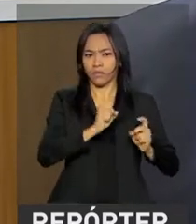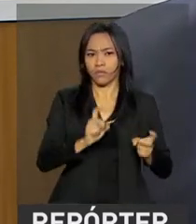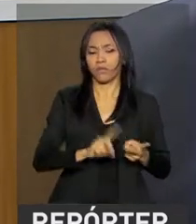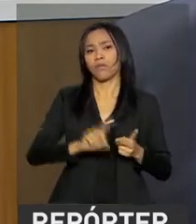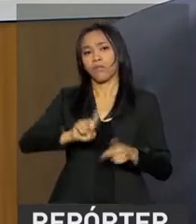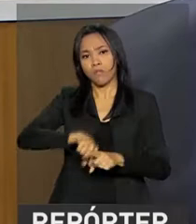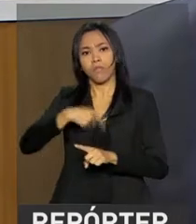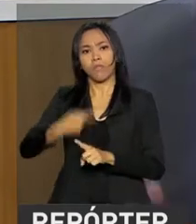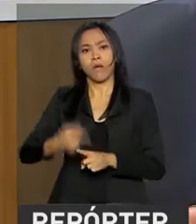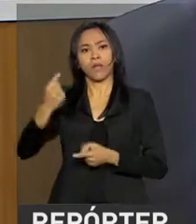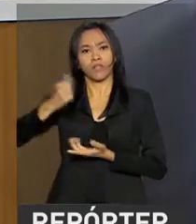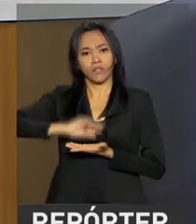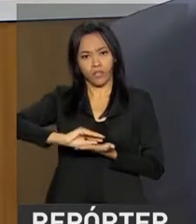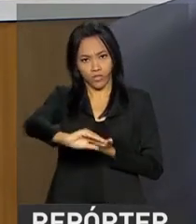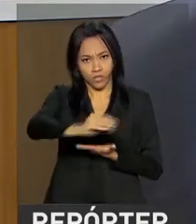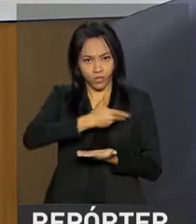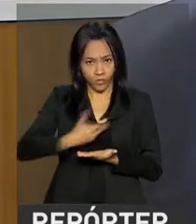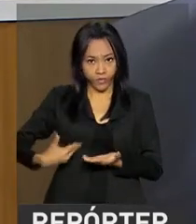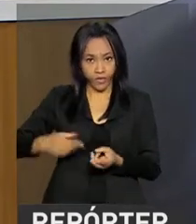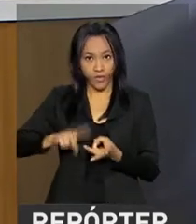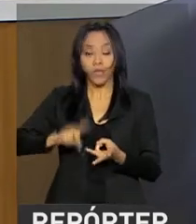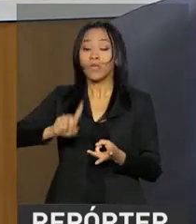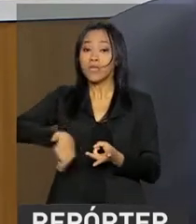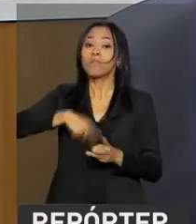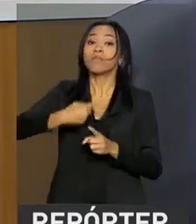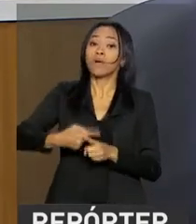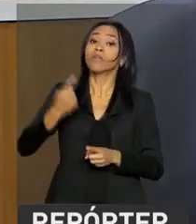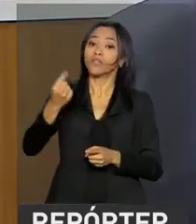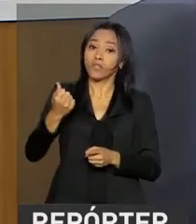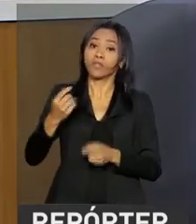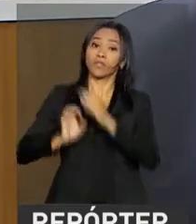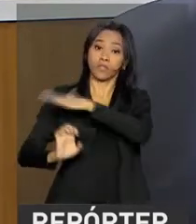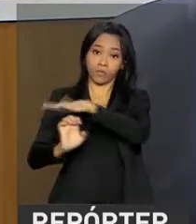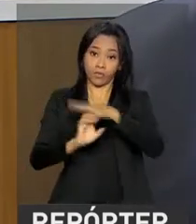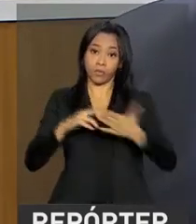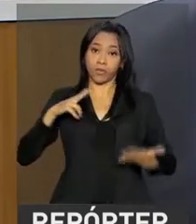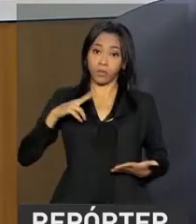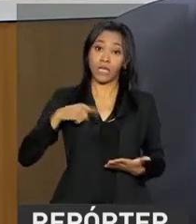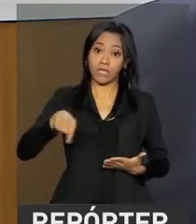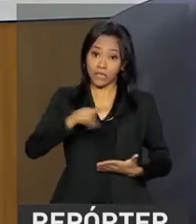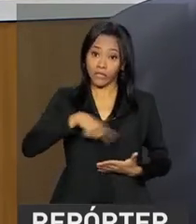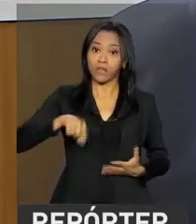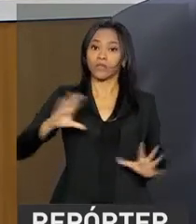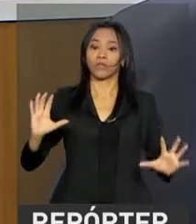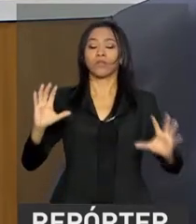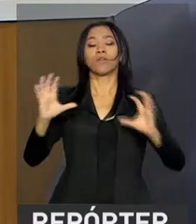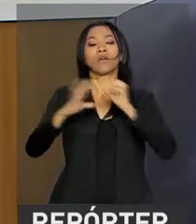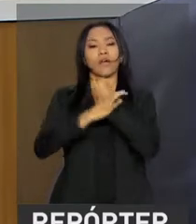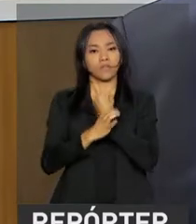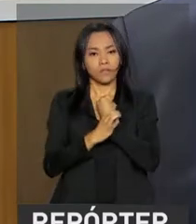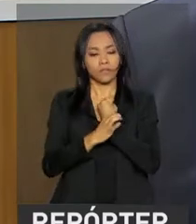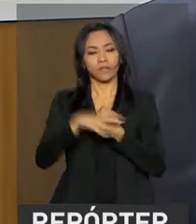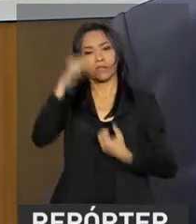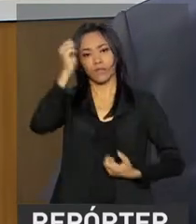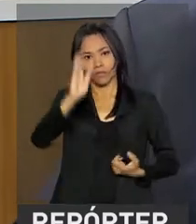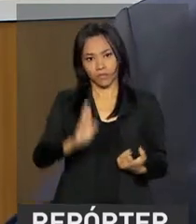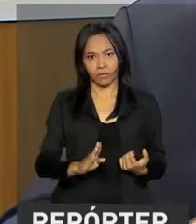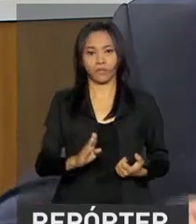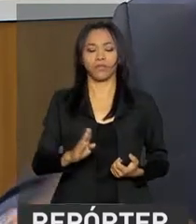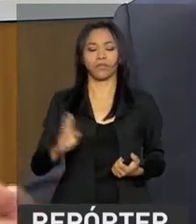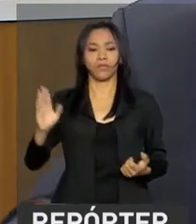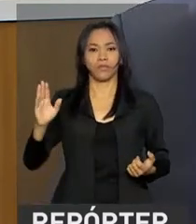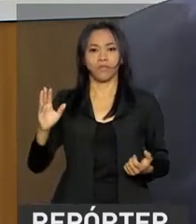investimentos públicos e com mais investimentos privados e garantir ao brasil uma melhor é uma